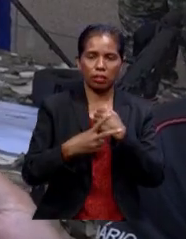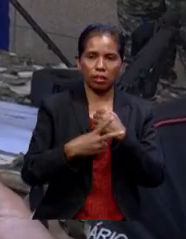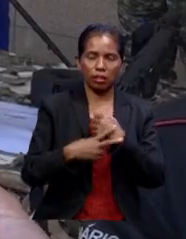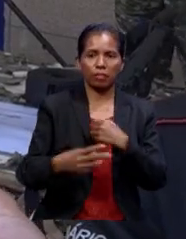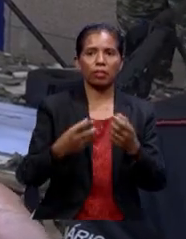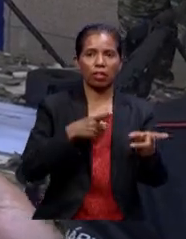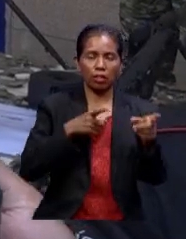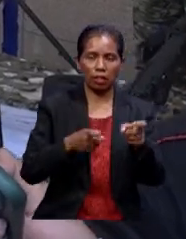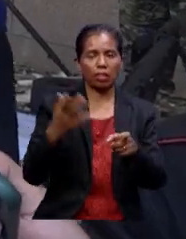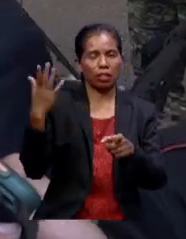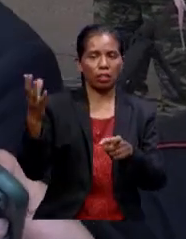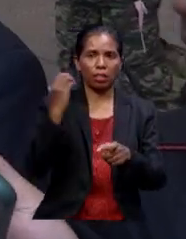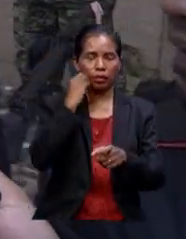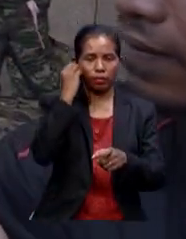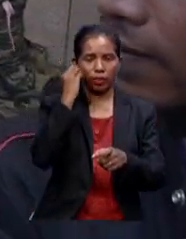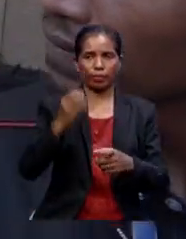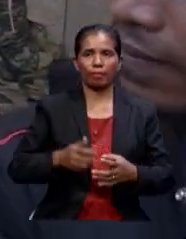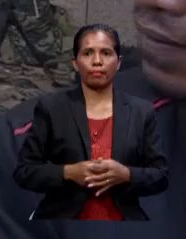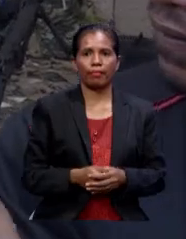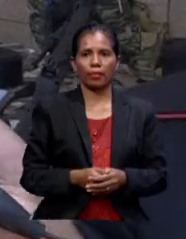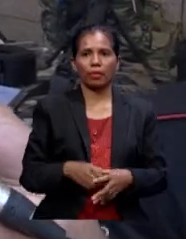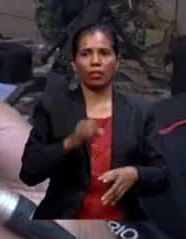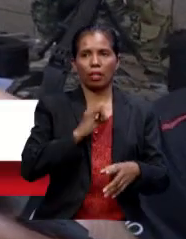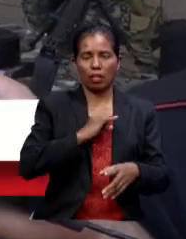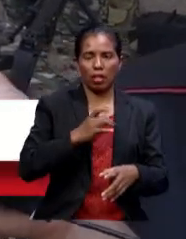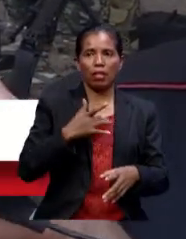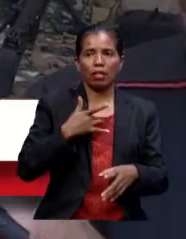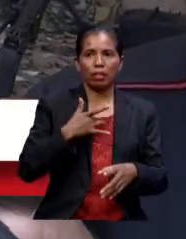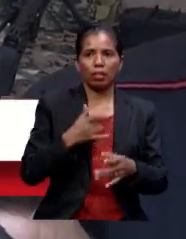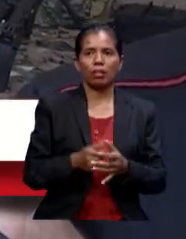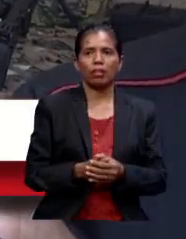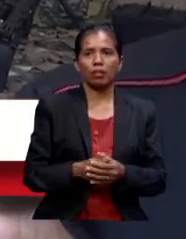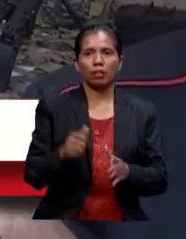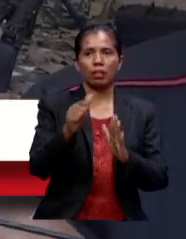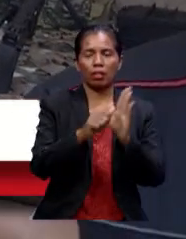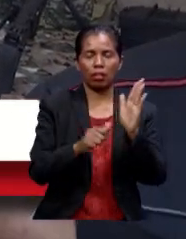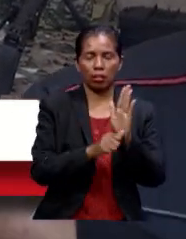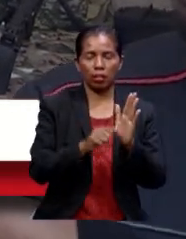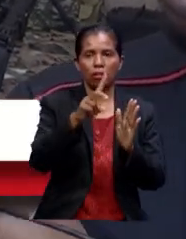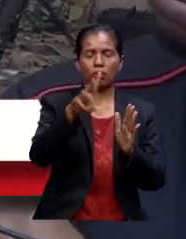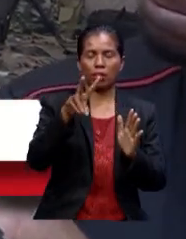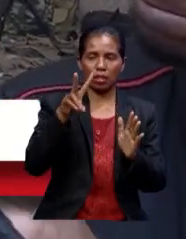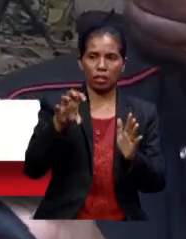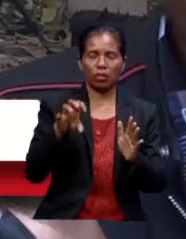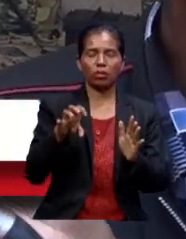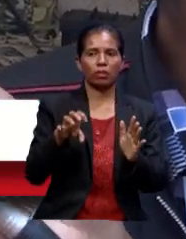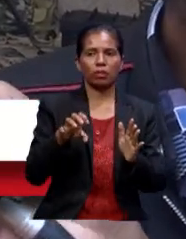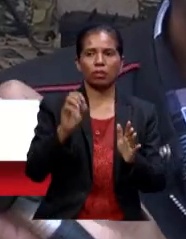residência. Quando tama armas proibidas assente na lei, lei artigo 211 né, tane código penal,